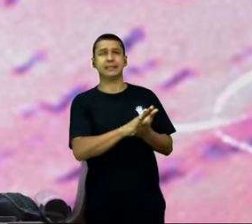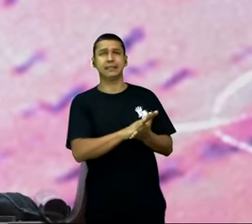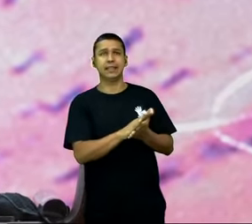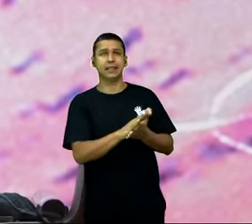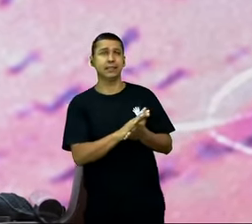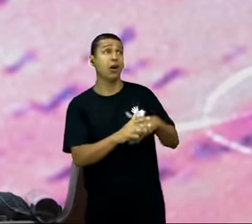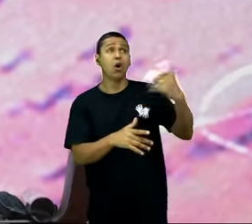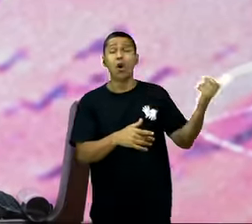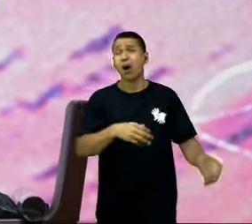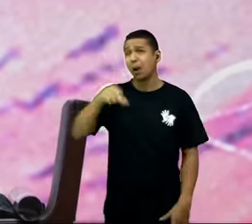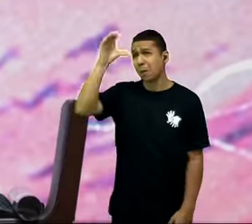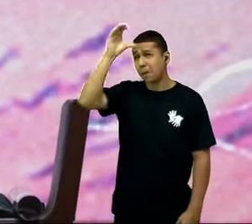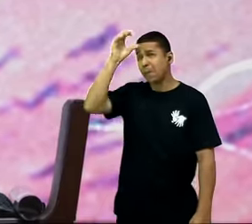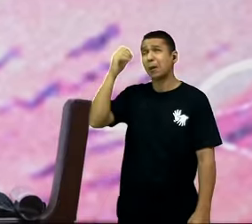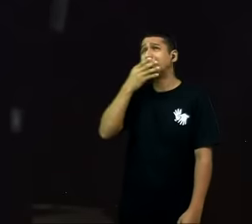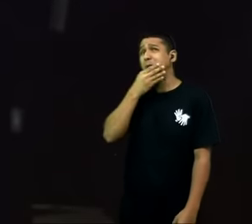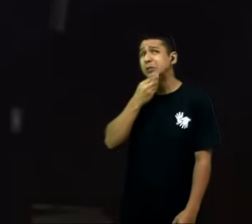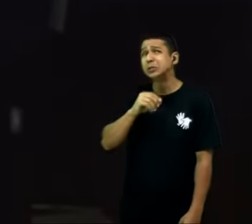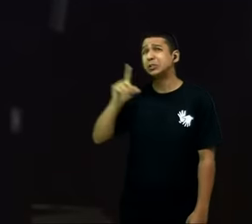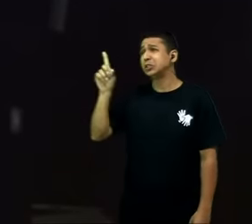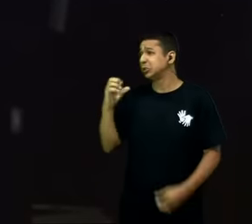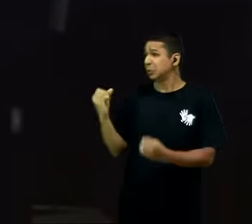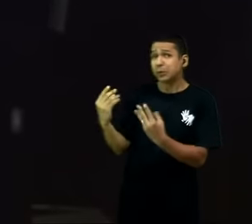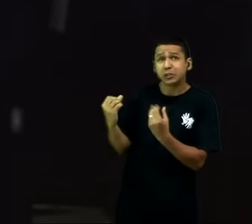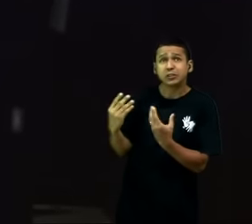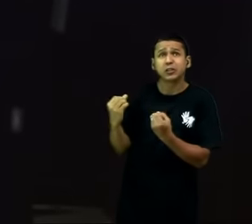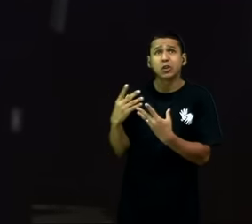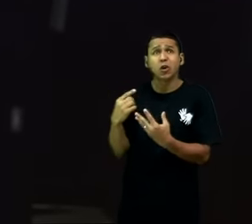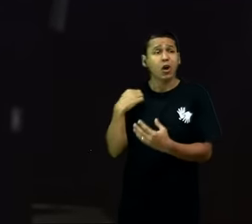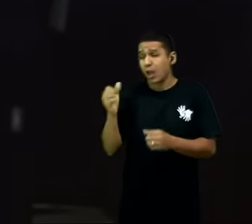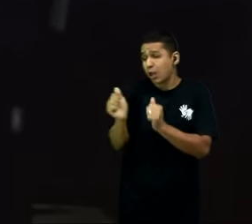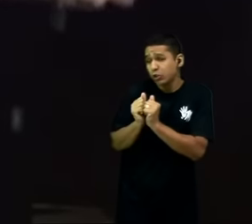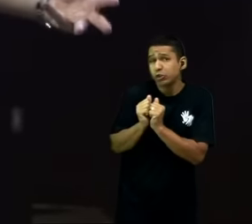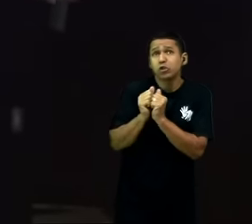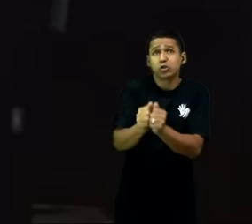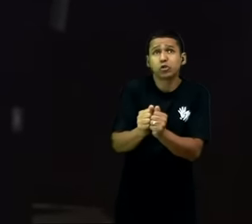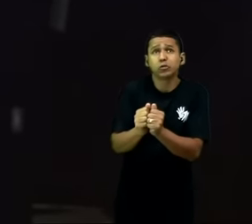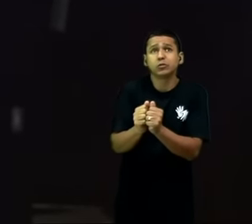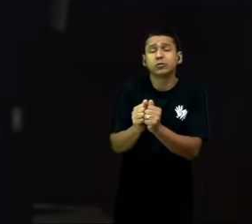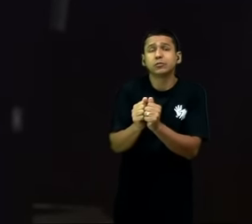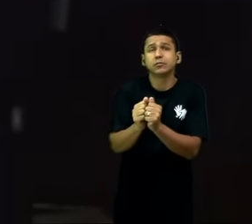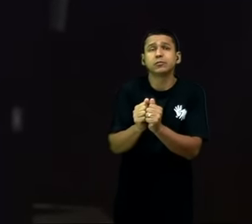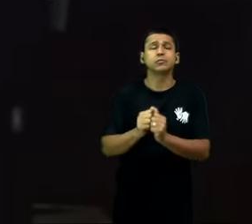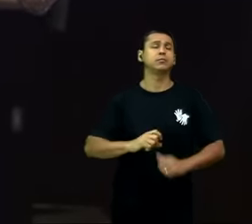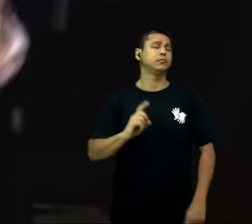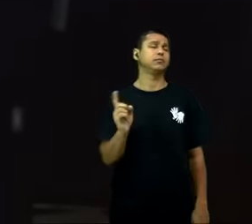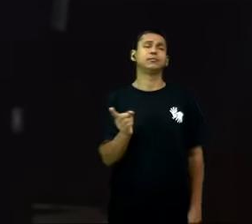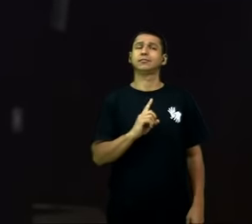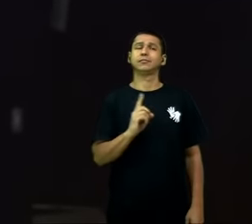meu tio que me ensinou tudo, foi meu discipulador. Desde a época dos embaixadores do rei.